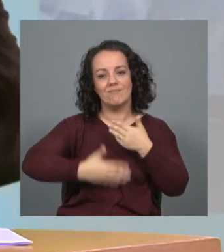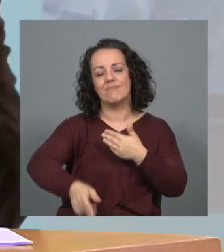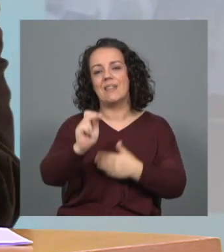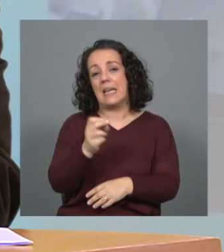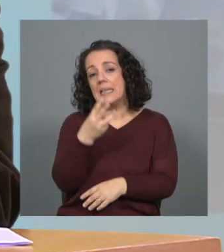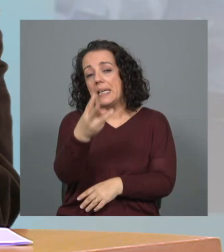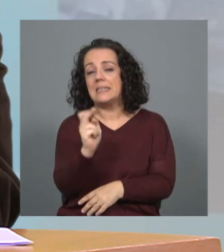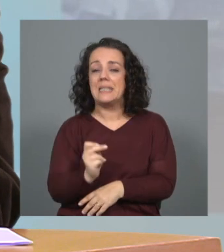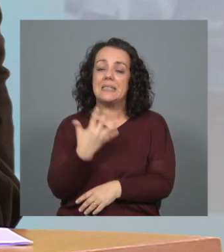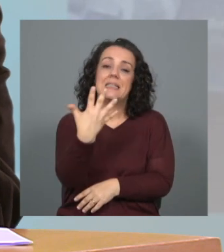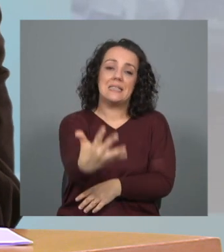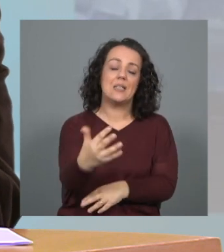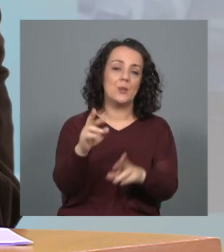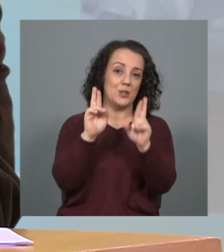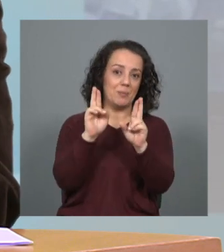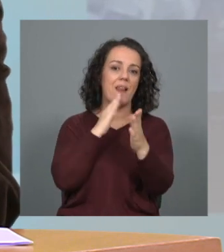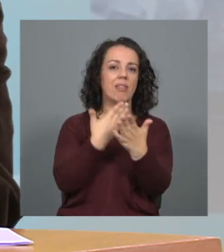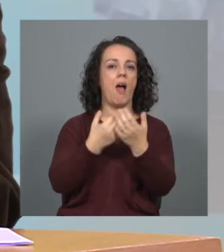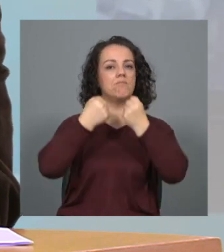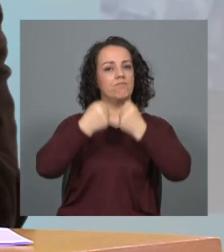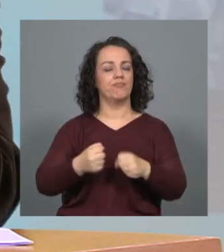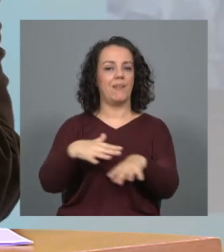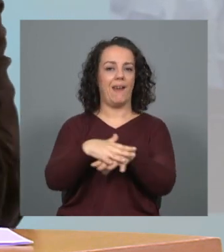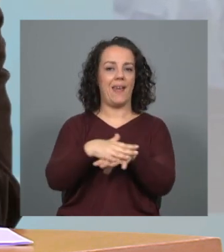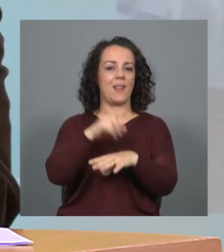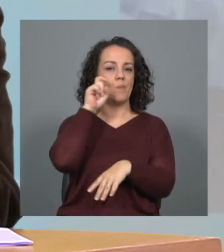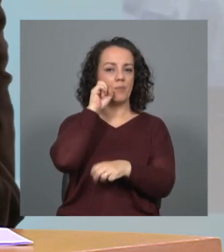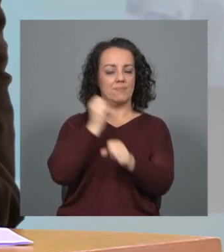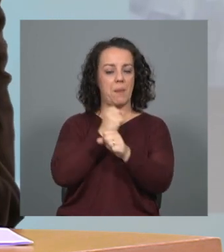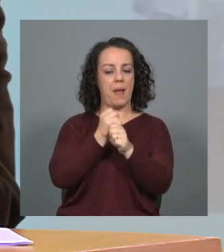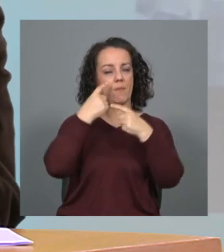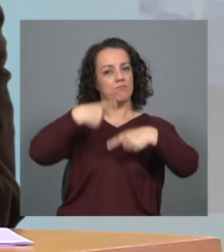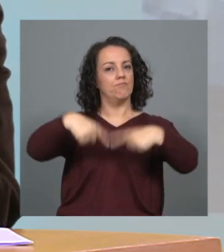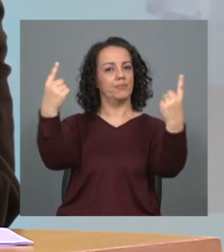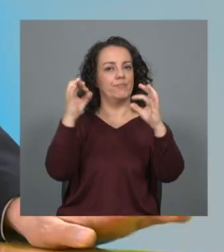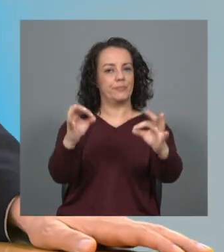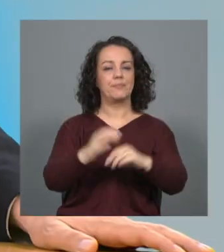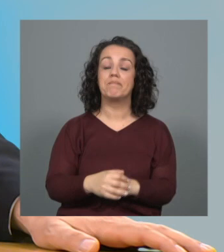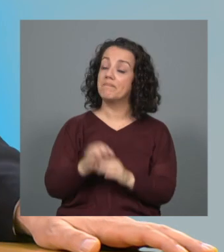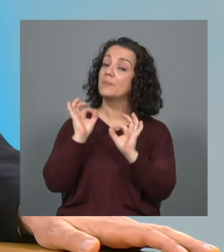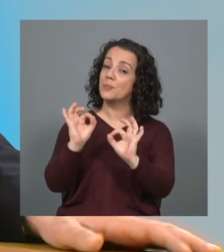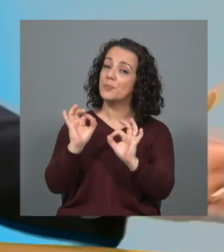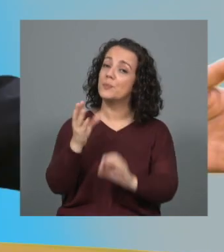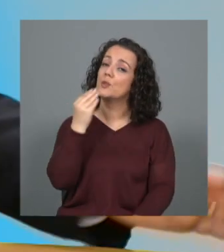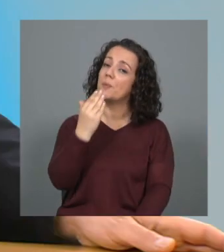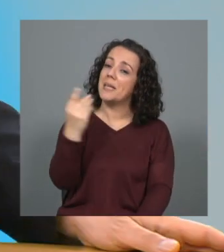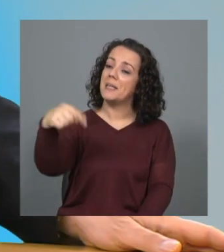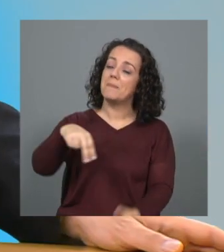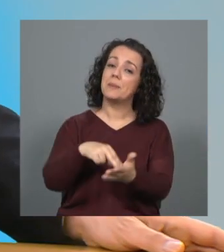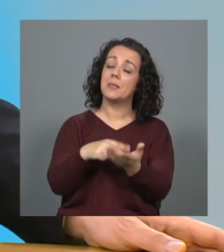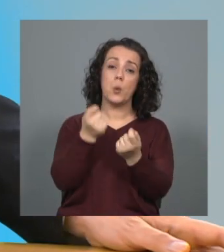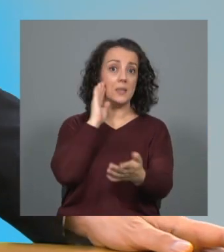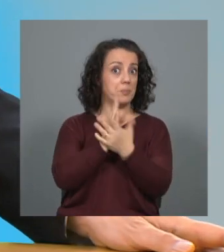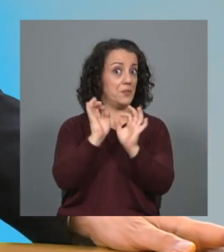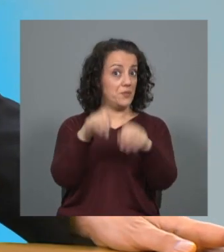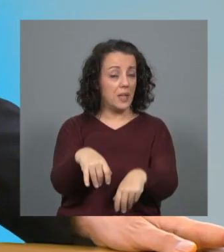anos, de modo a termos aí, de facto, uma rede consistente e com trabalho na praça pública. Certamente, muito obrigado pela sua presença. A terminar,